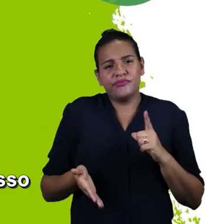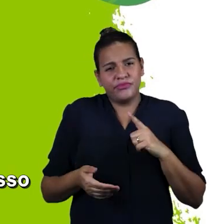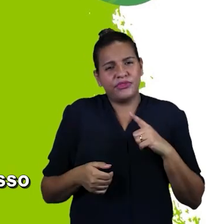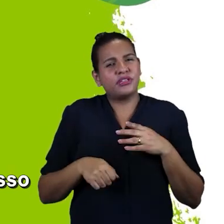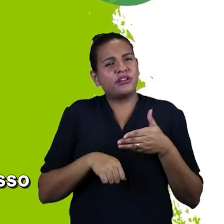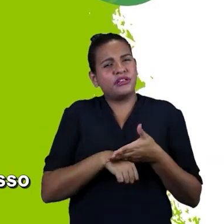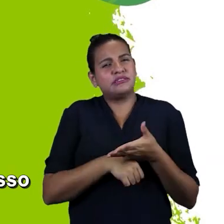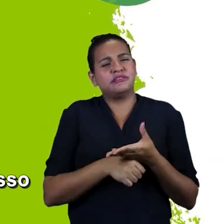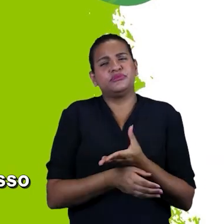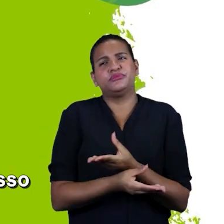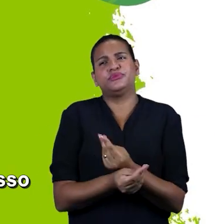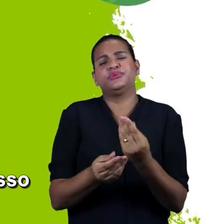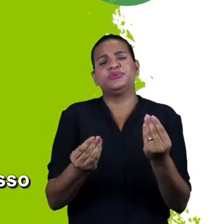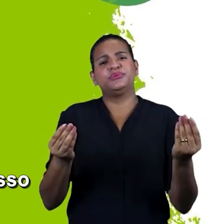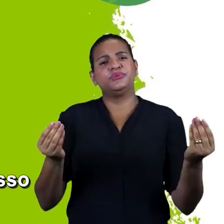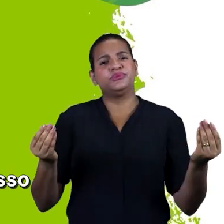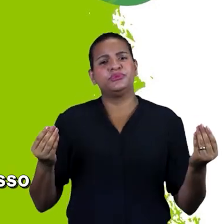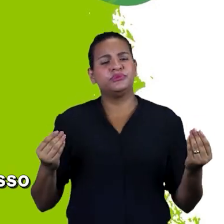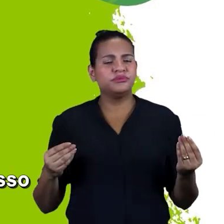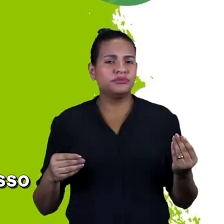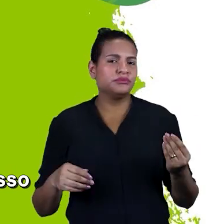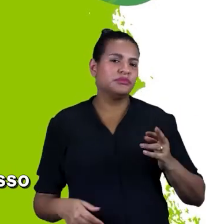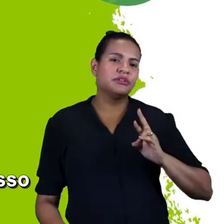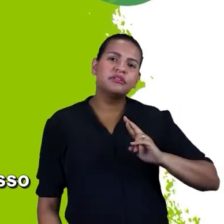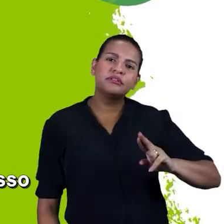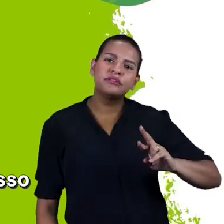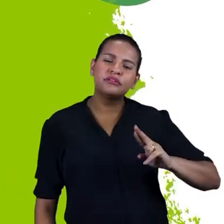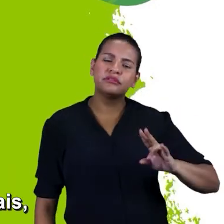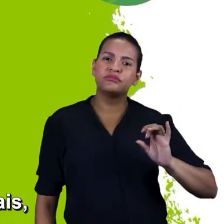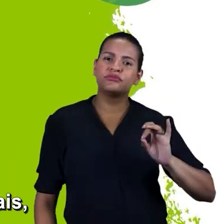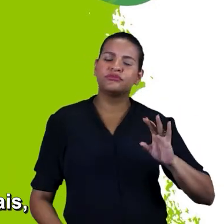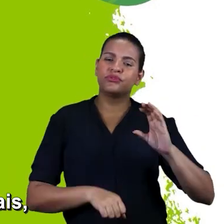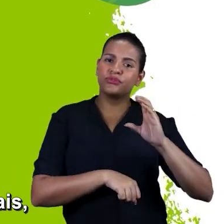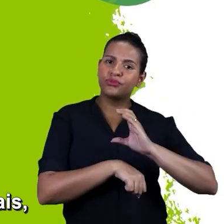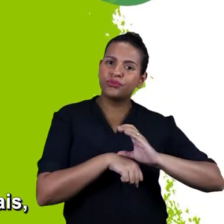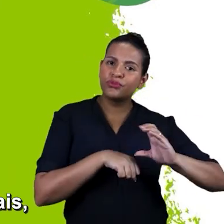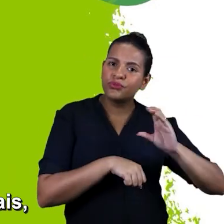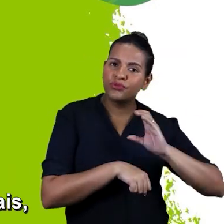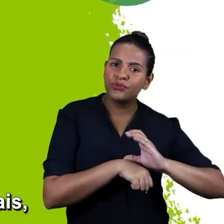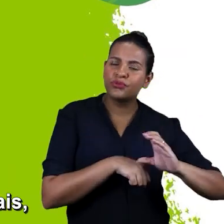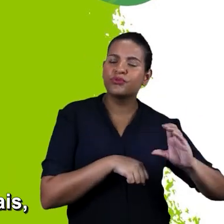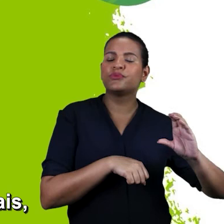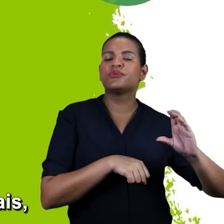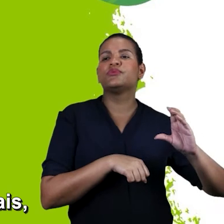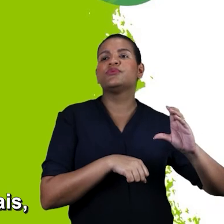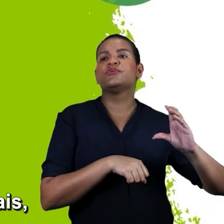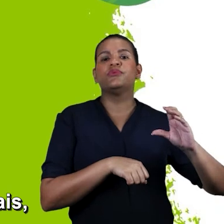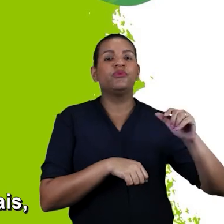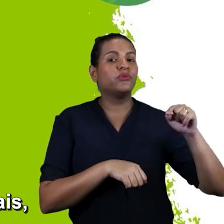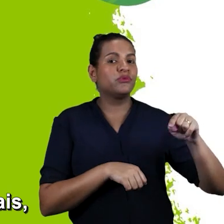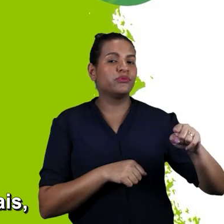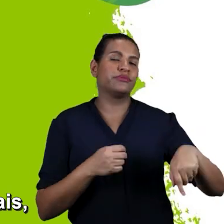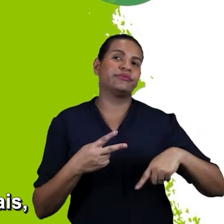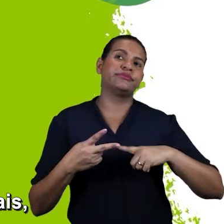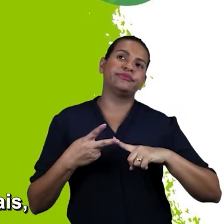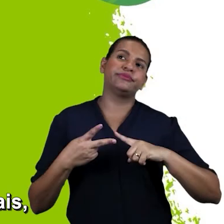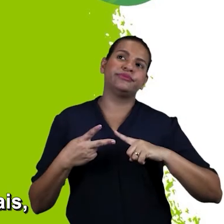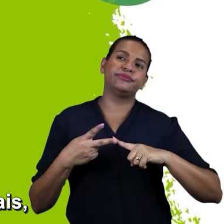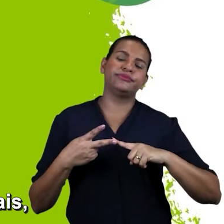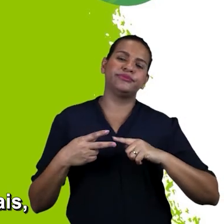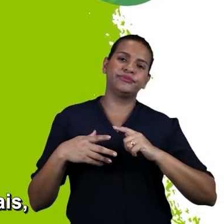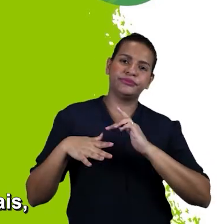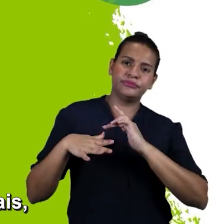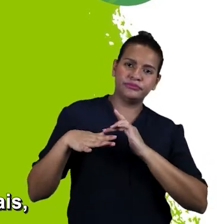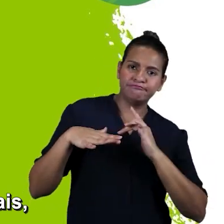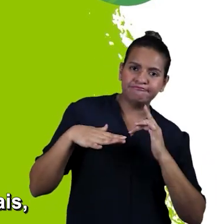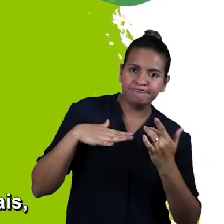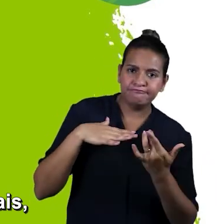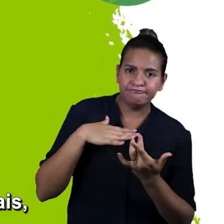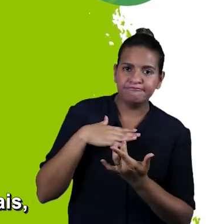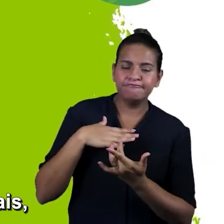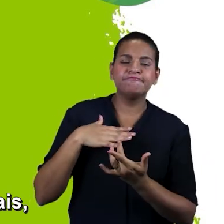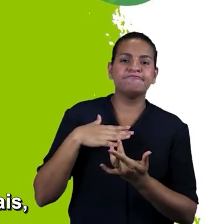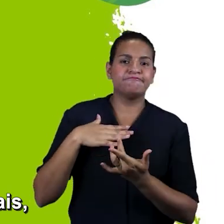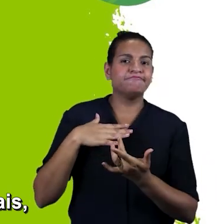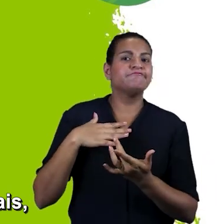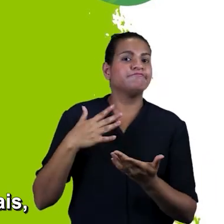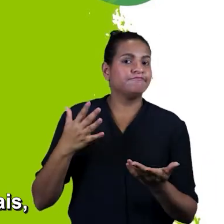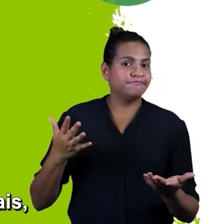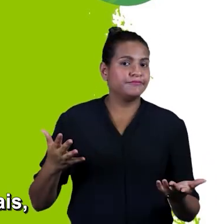tá aqui, nós temos acesso a muita coisa, não é só a esse curso, ao que a gente vê nas